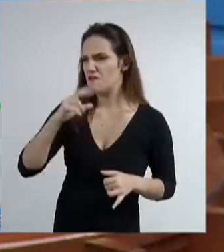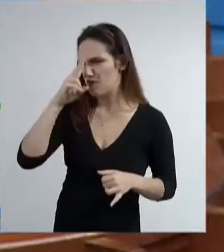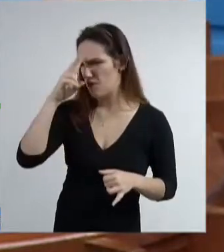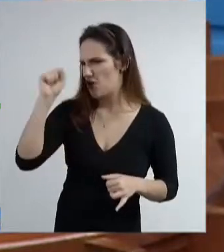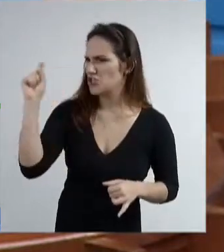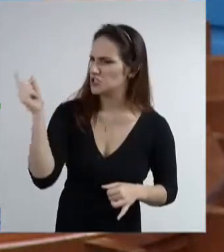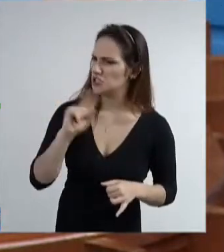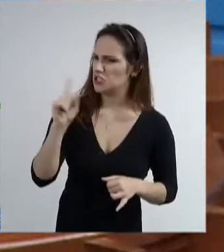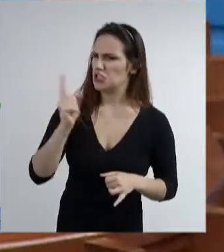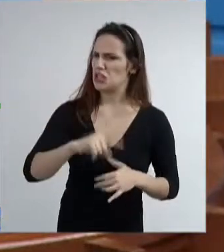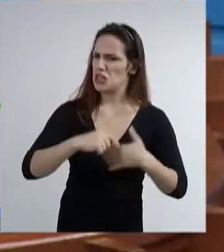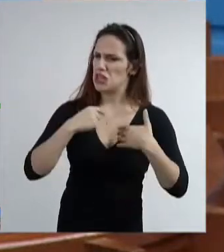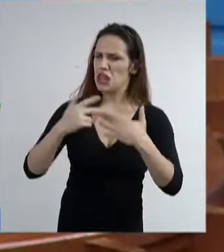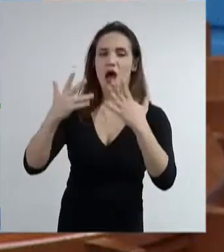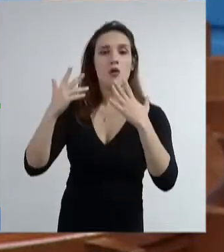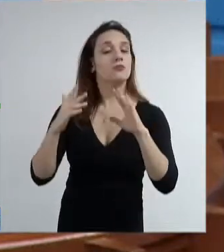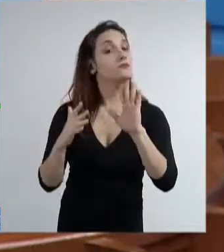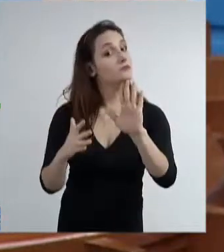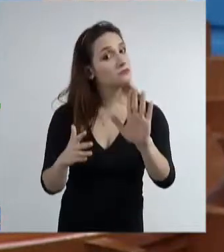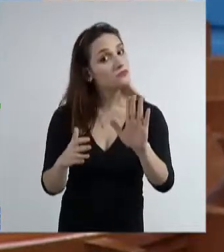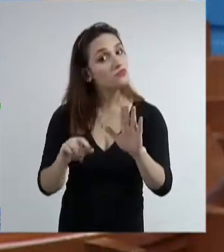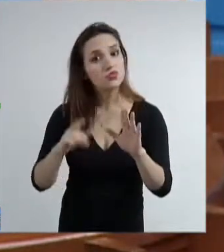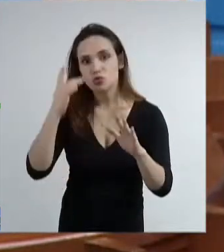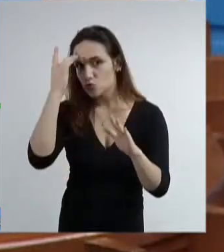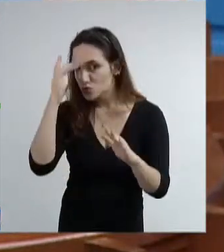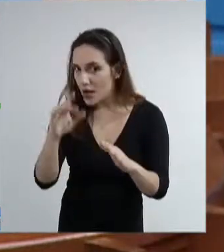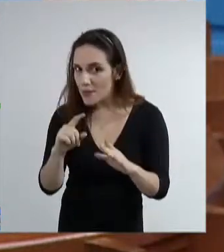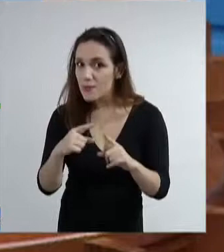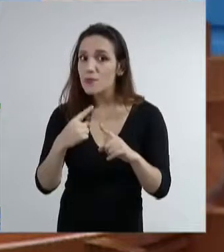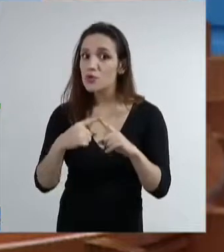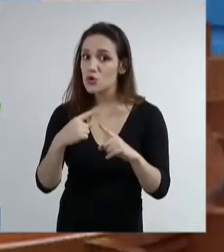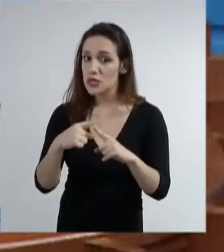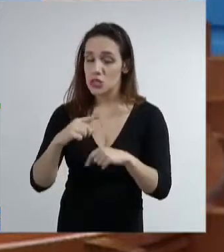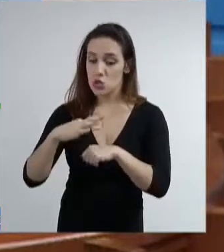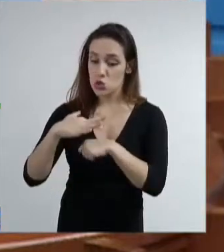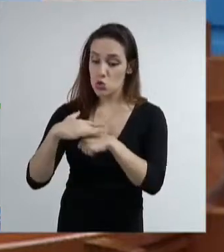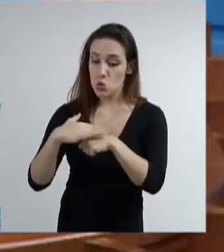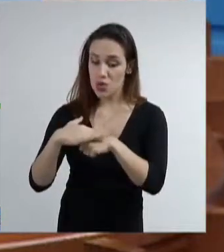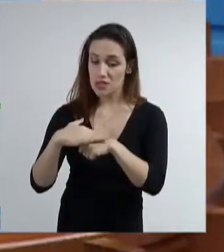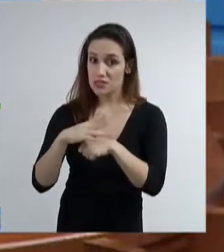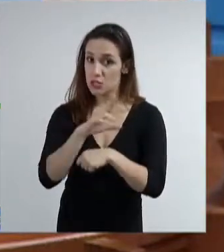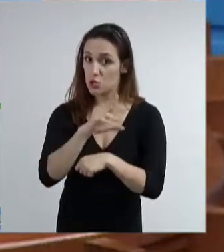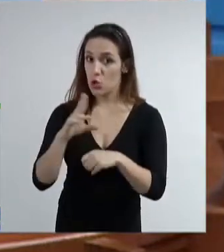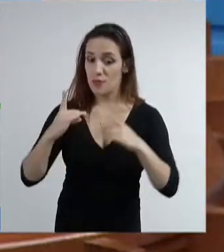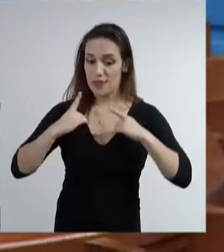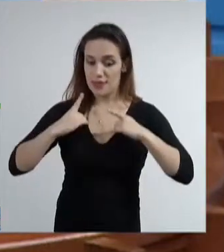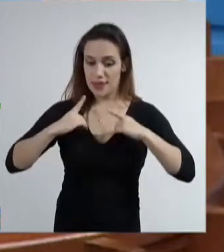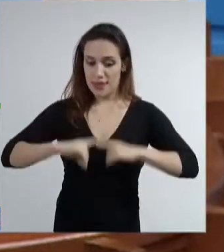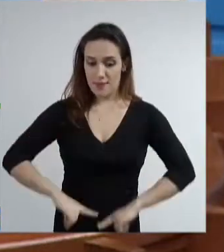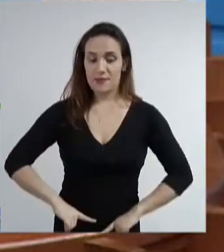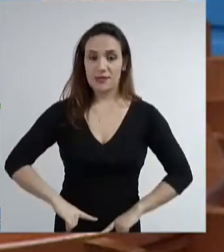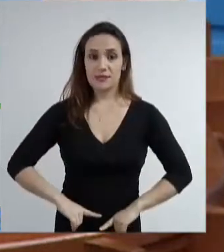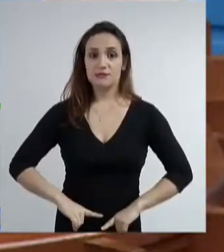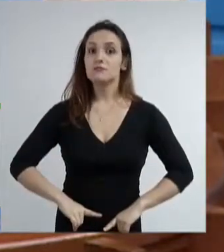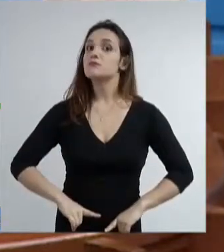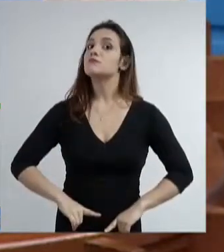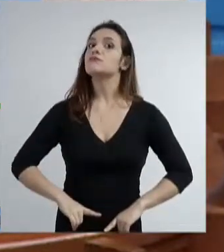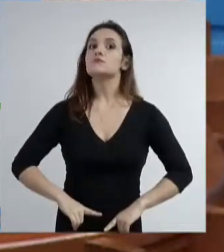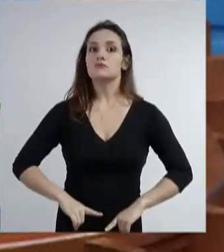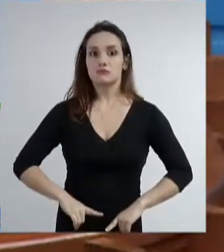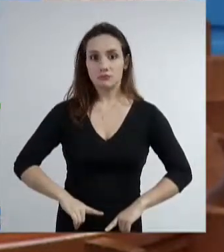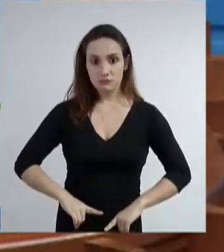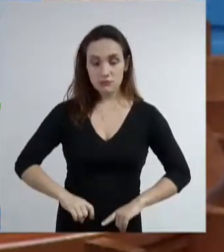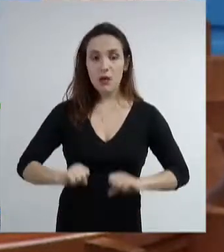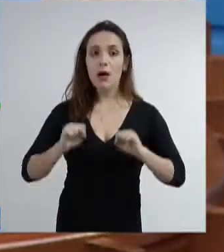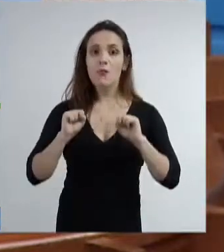sabe que esta doença, chamada depressão, ela pode levar